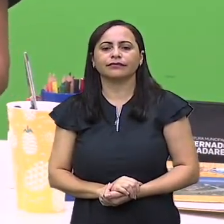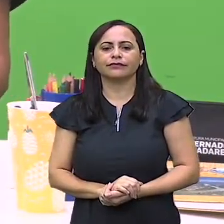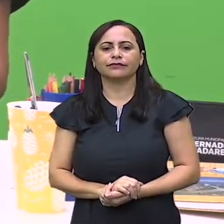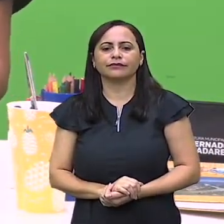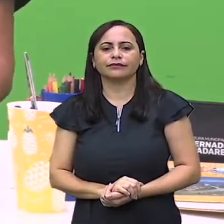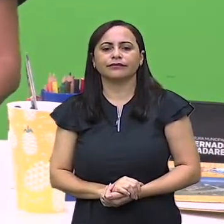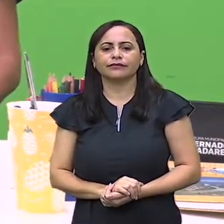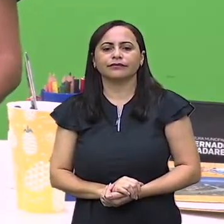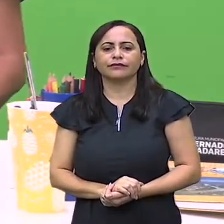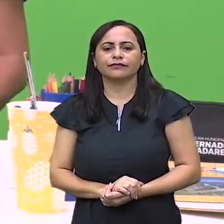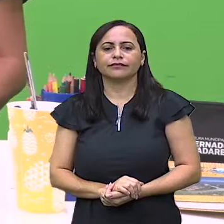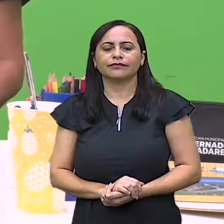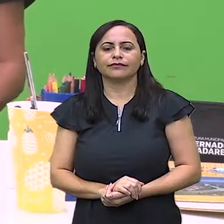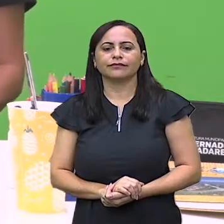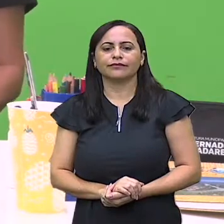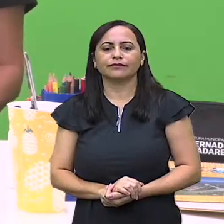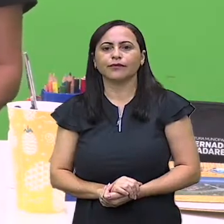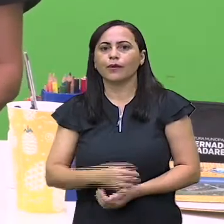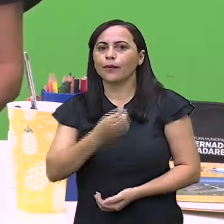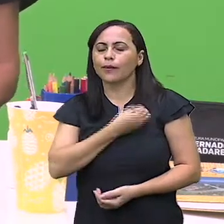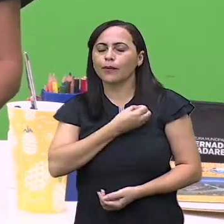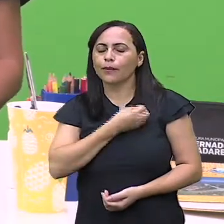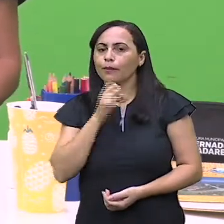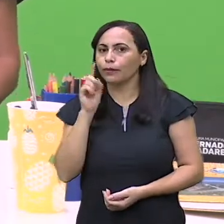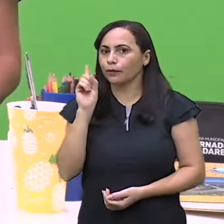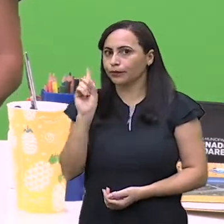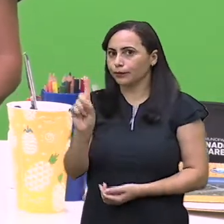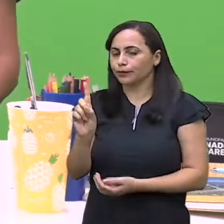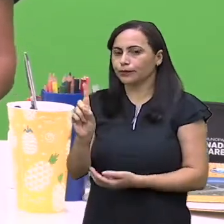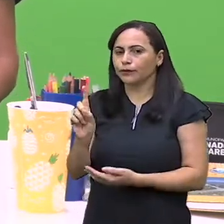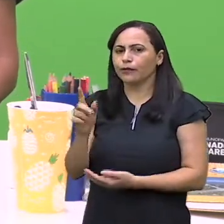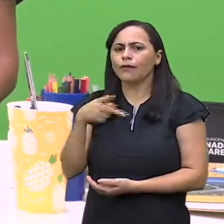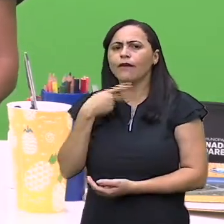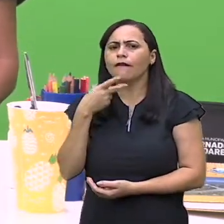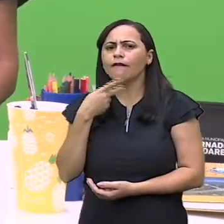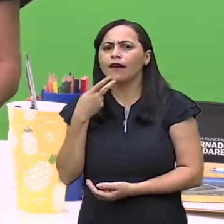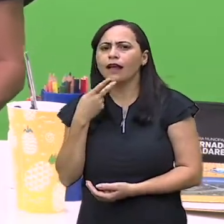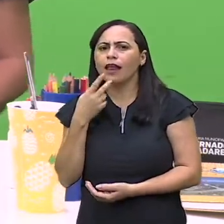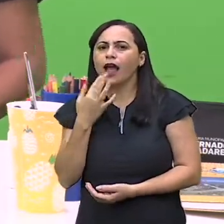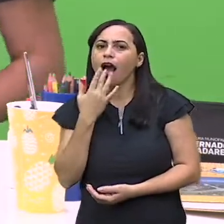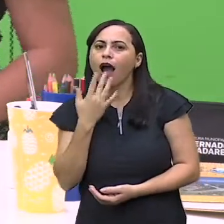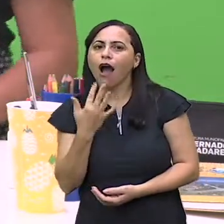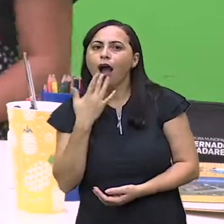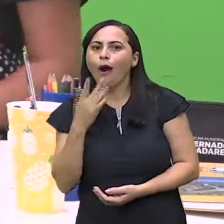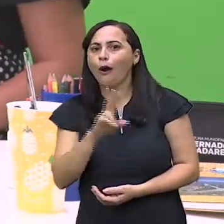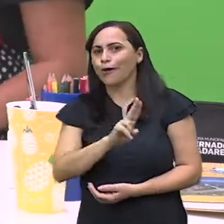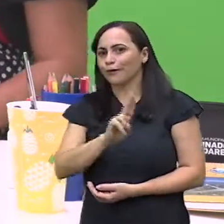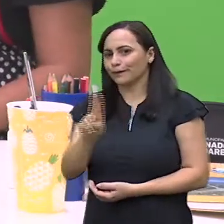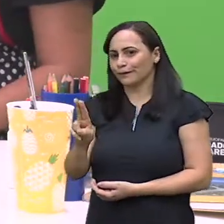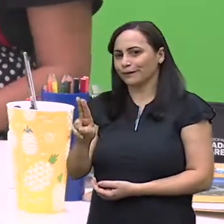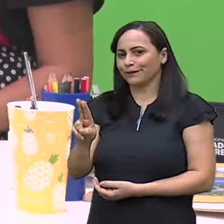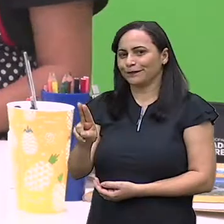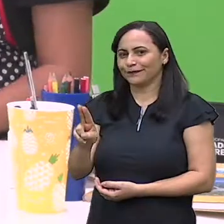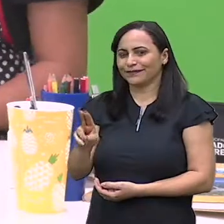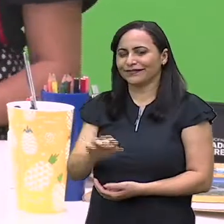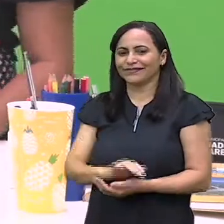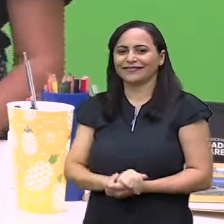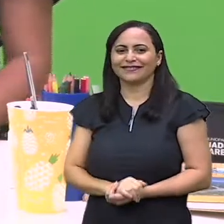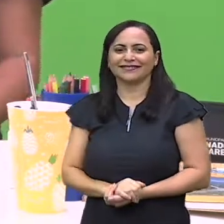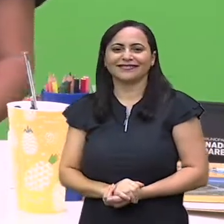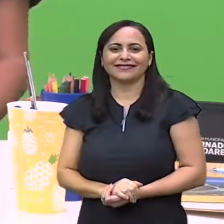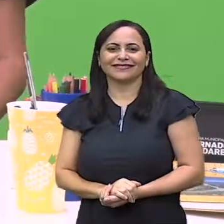eu ver. Ah, eu tirei o número 1. Falar o nome de uma cor. Muito super fácil. Fácil,